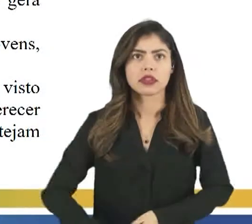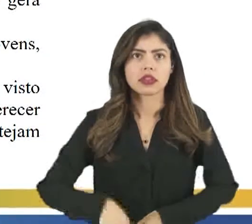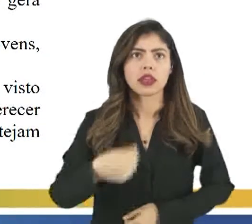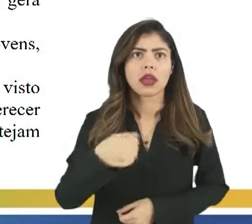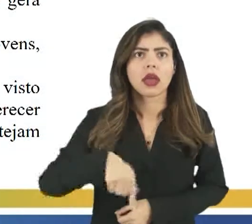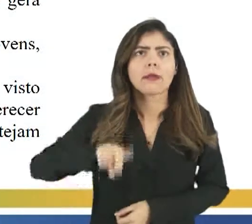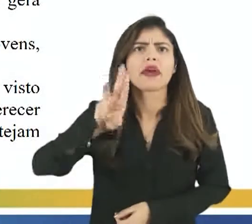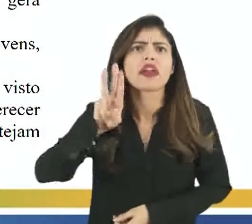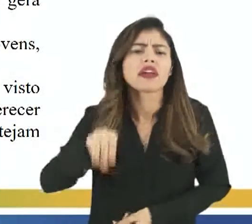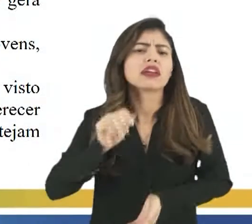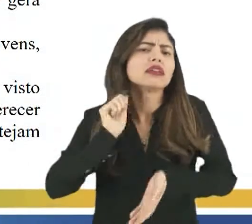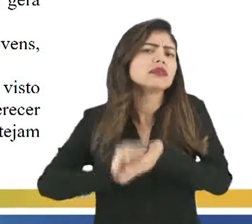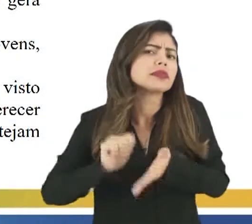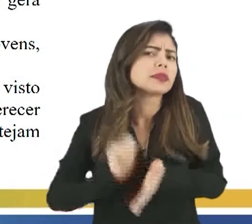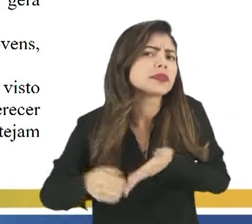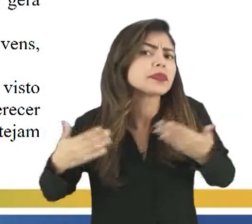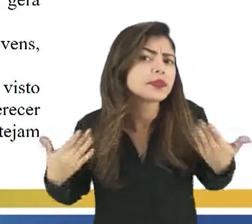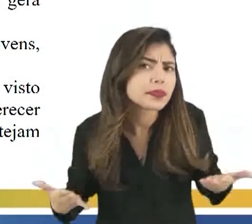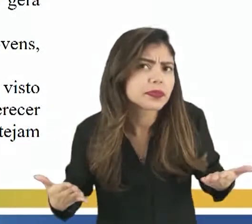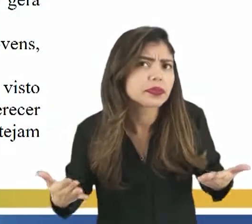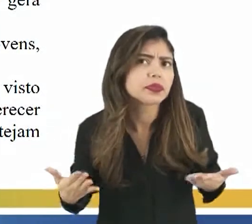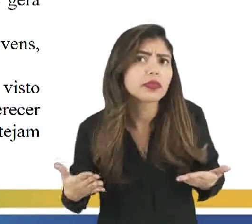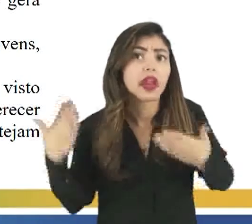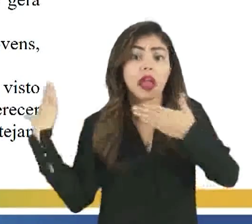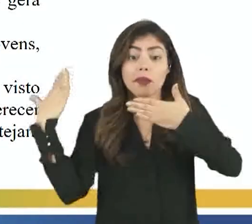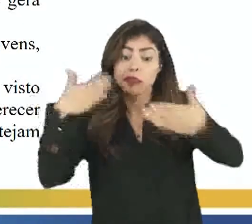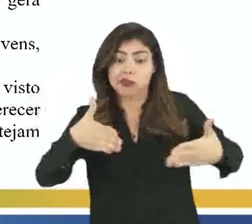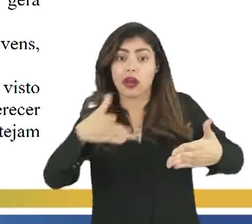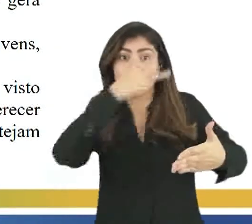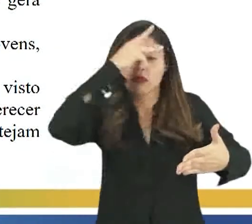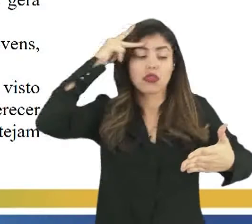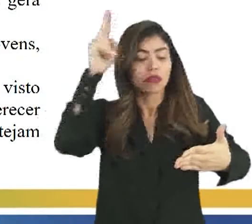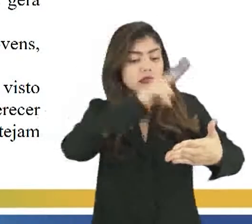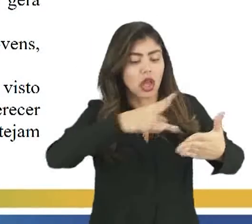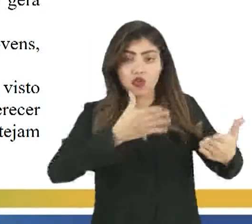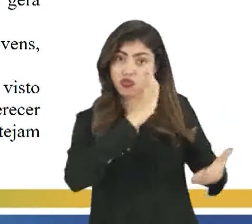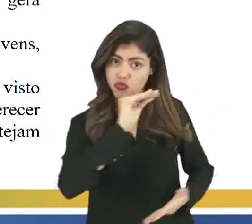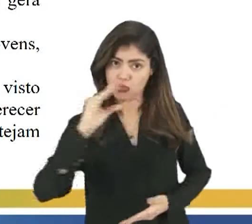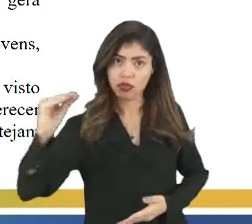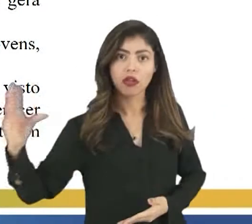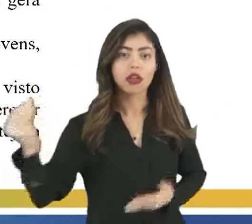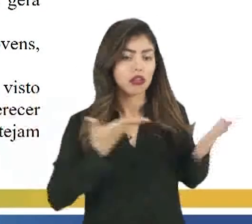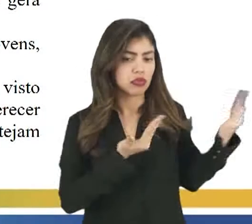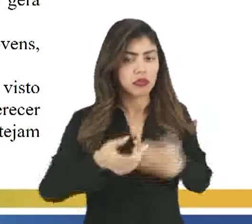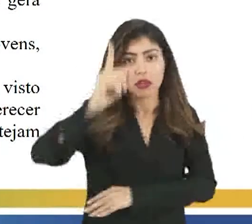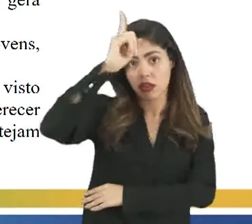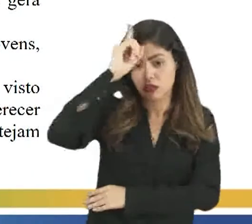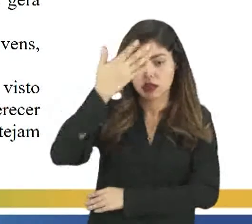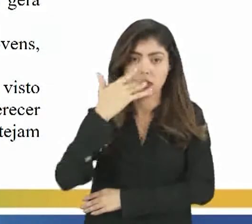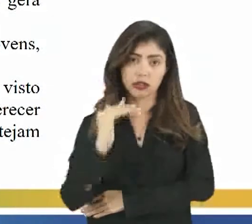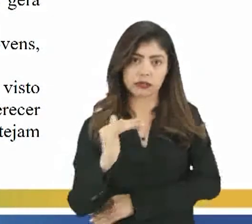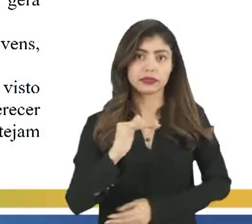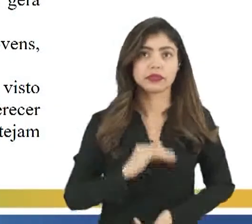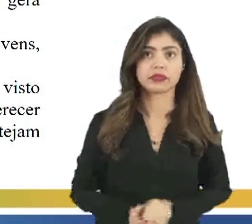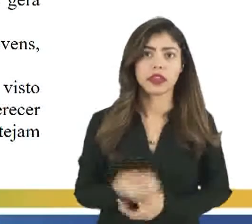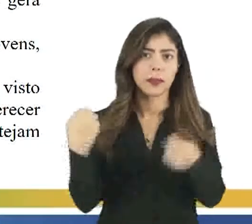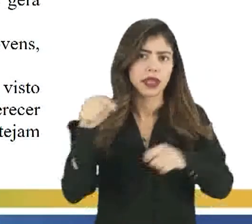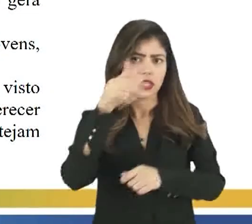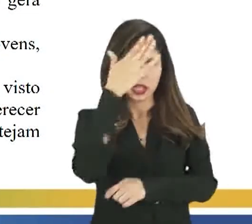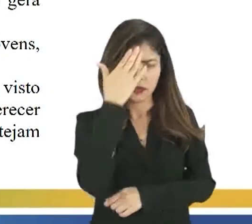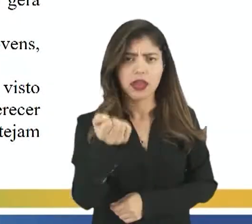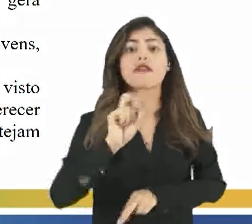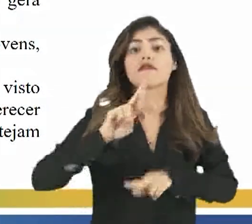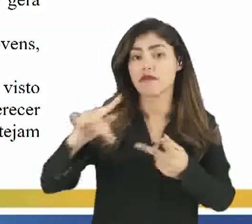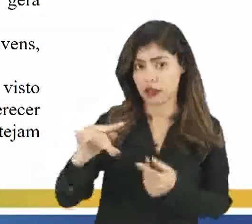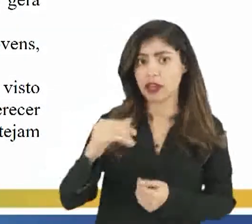vou escrever? Então você deve definir o público-alvo da sua reportagem. Se vai ser jovens, se vai ser adultos, crianças. Você tem que saber para quem